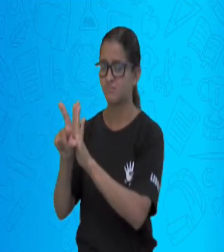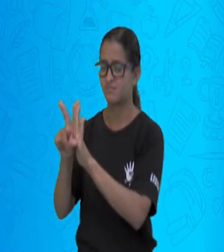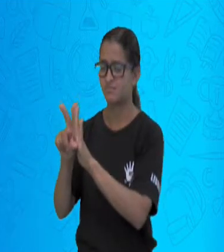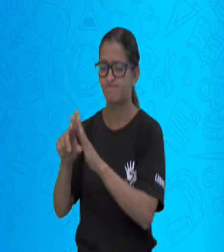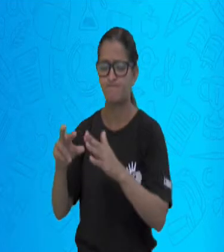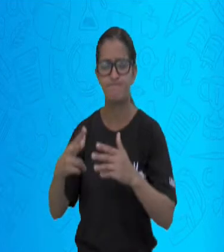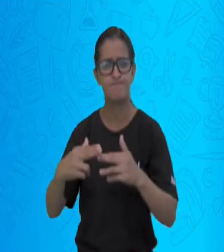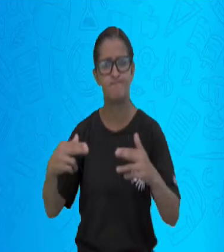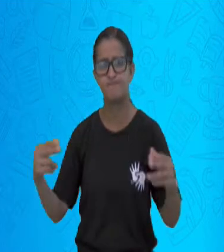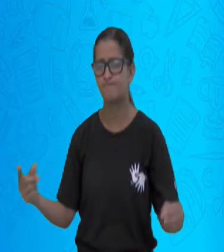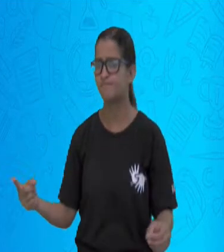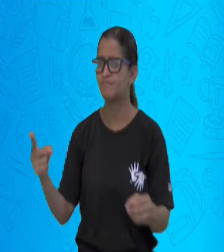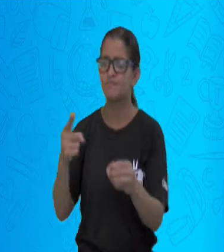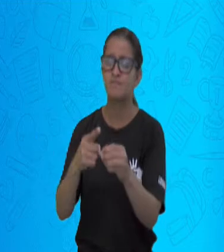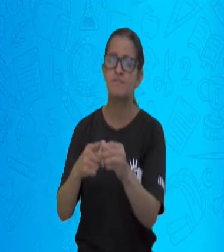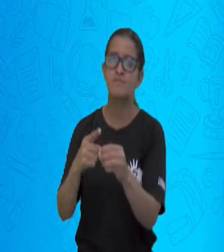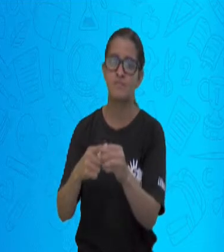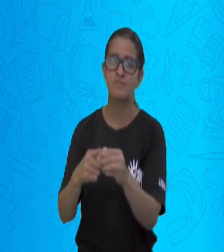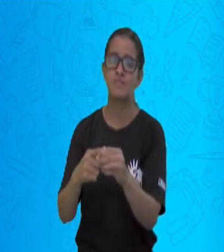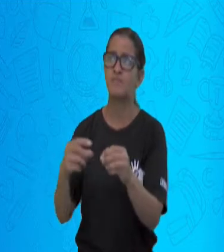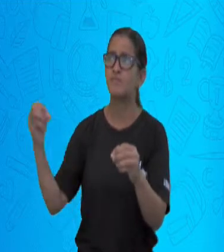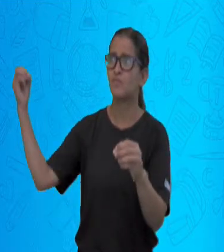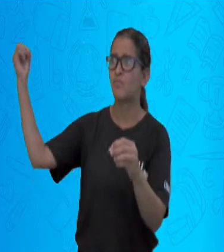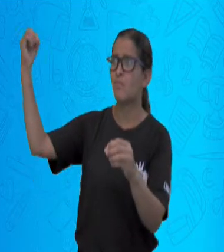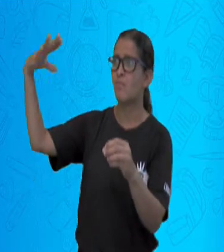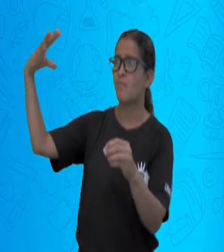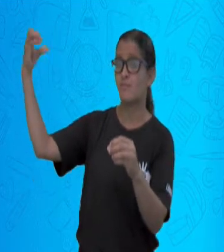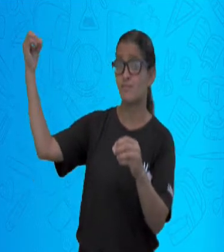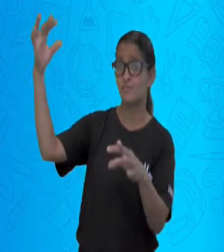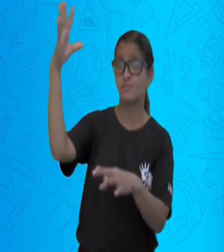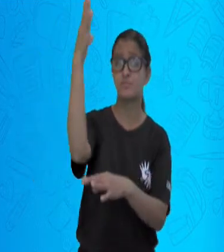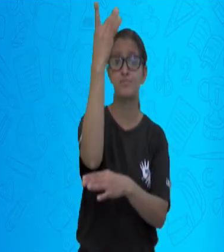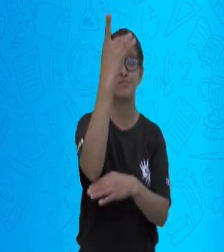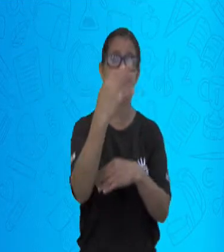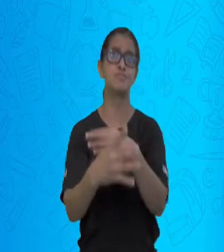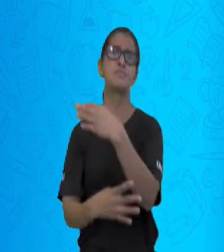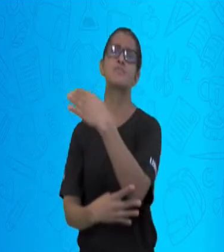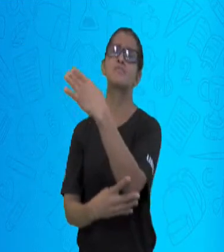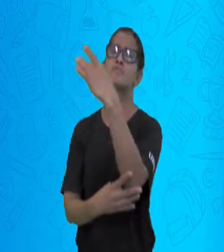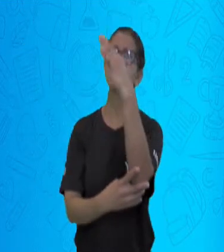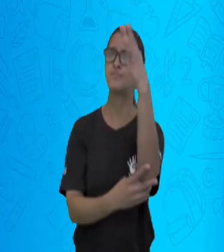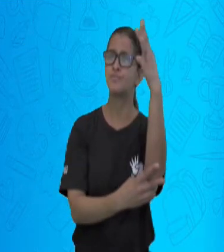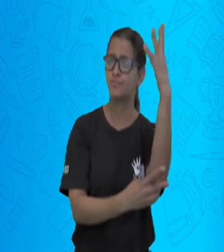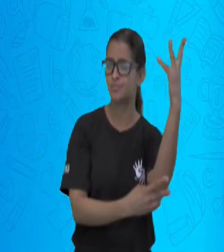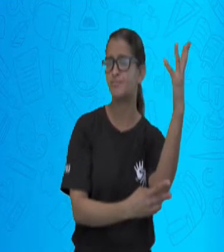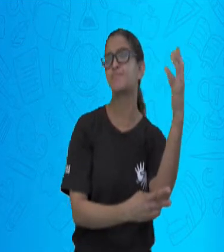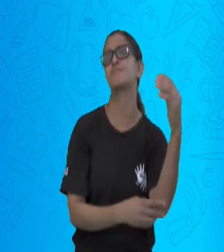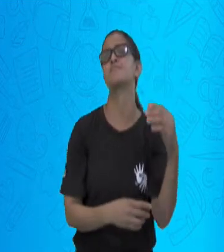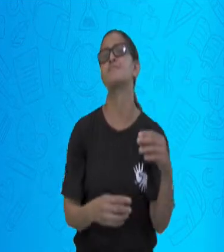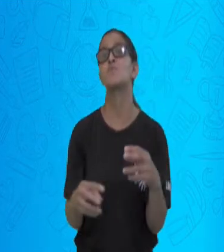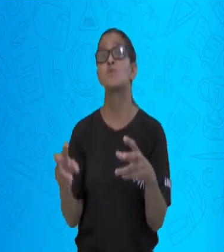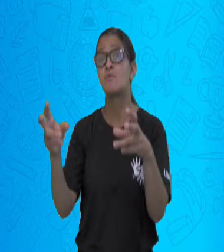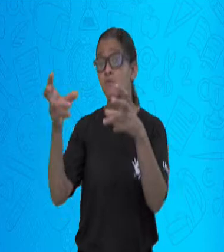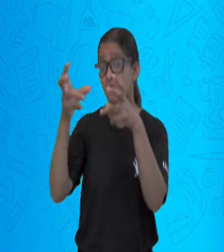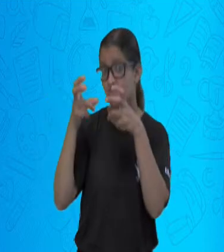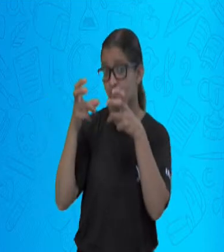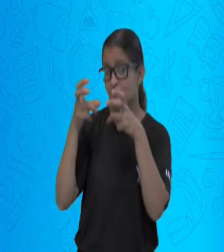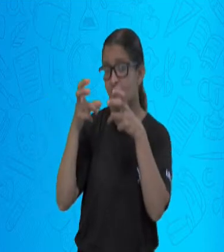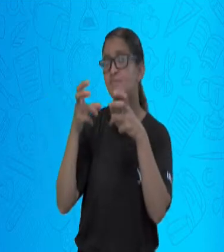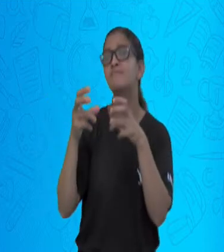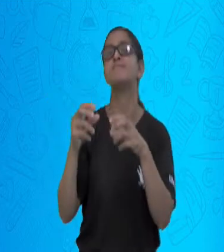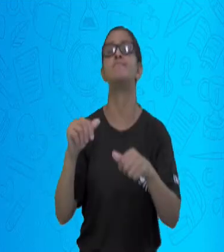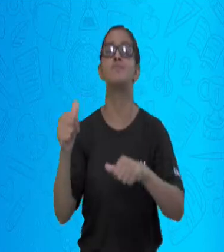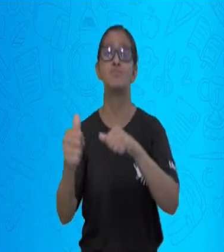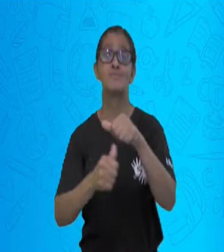né? É uma cidade que está mais iluminada, mais arborizada. Então, nós conseguimos fazer essa observação de